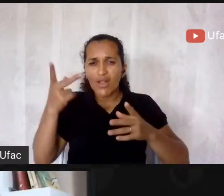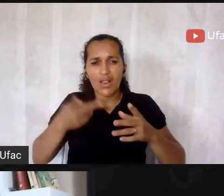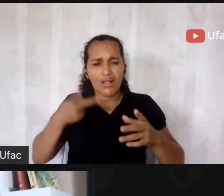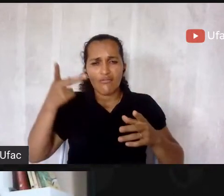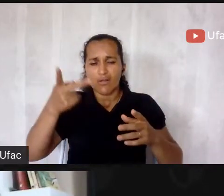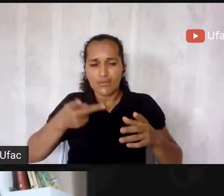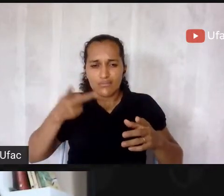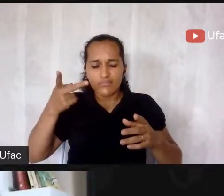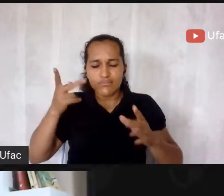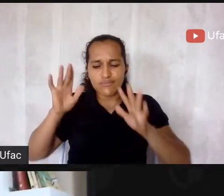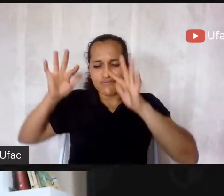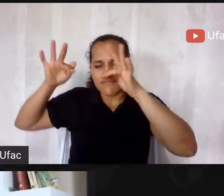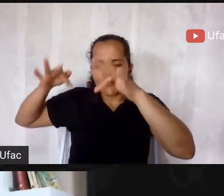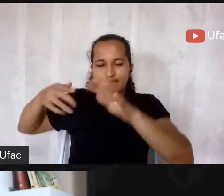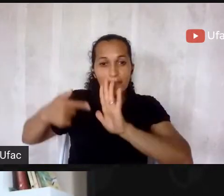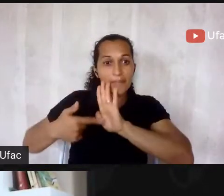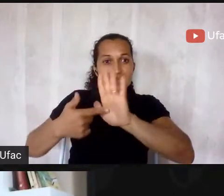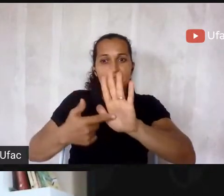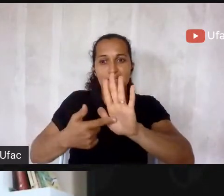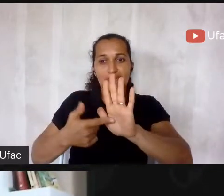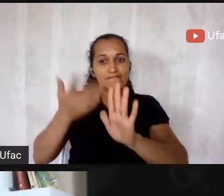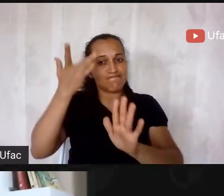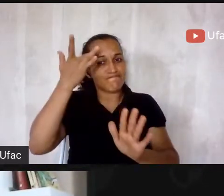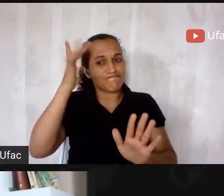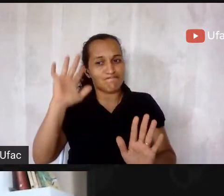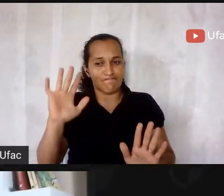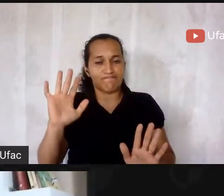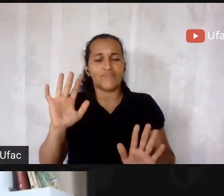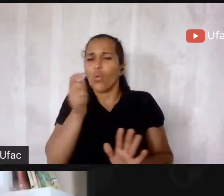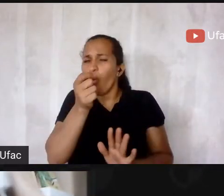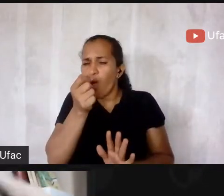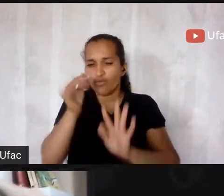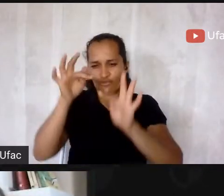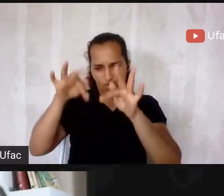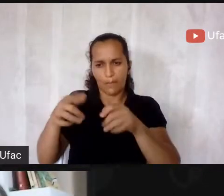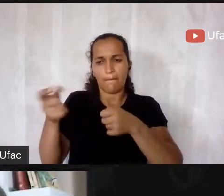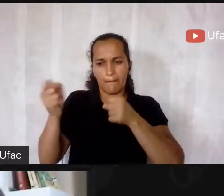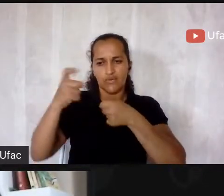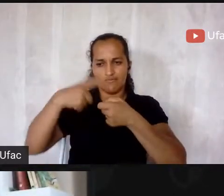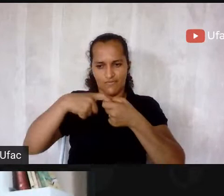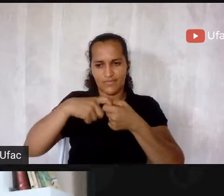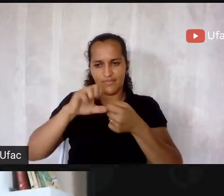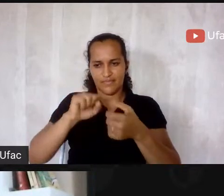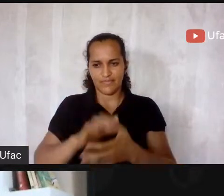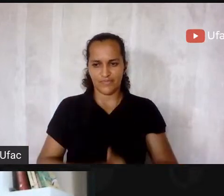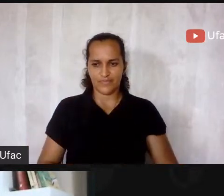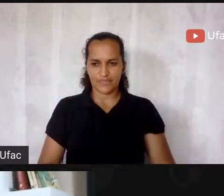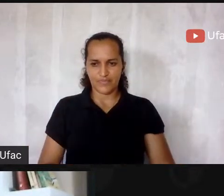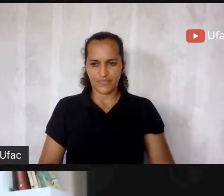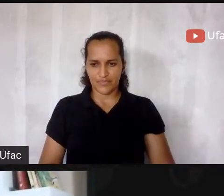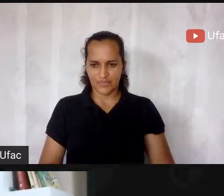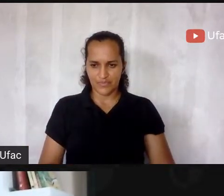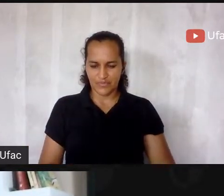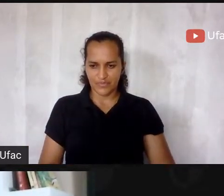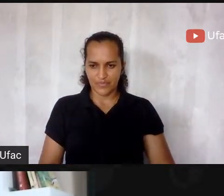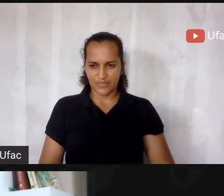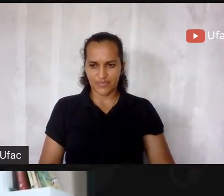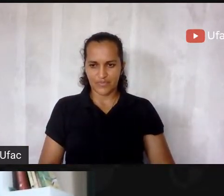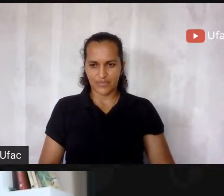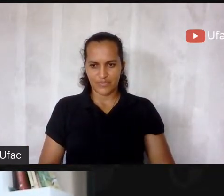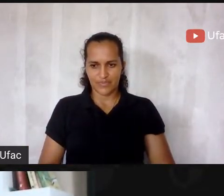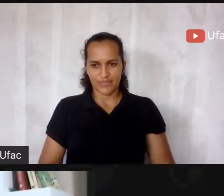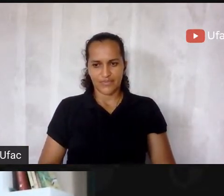saber que estava... Eu acho que estava já no finalzinho ali. Pode voltar ali. Está bom. Eu vou falar aqui